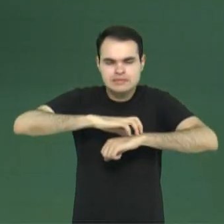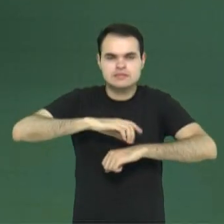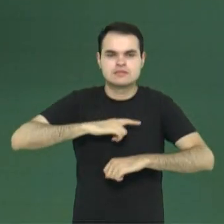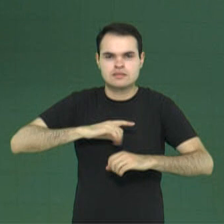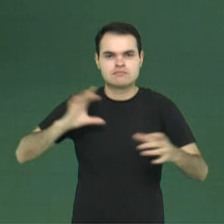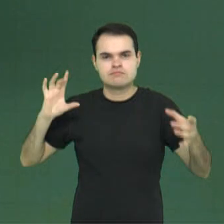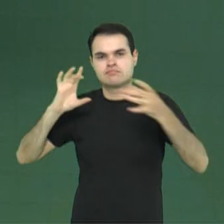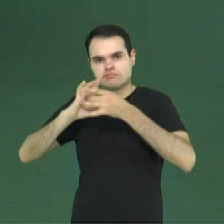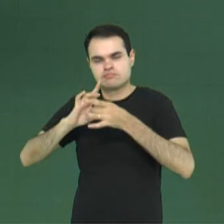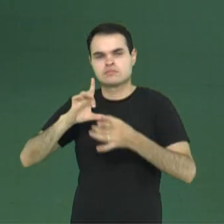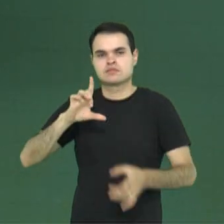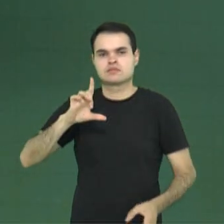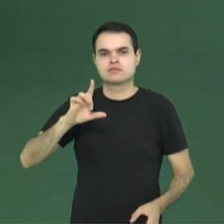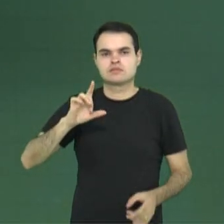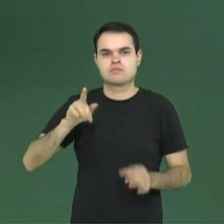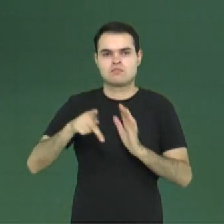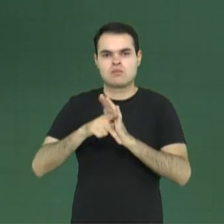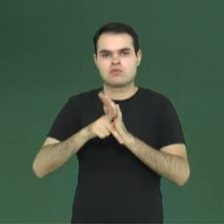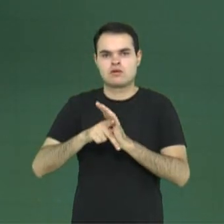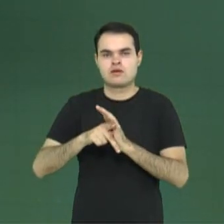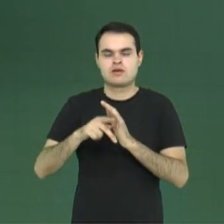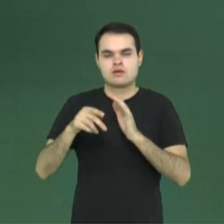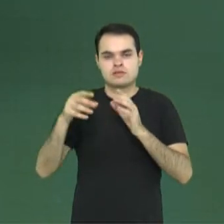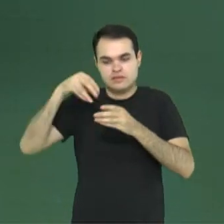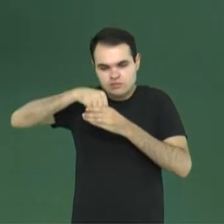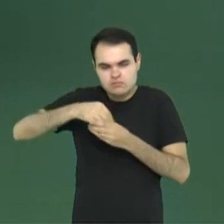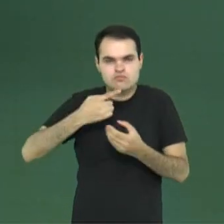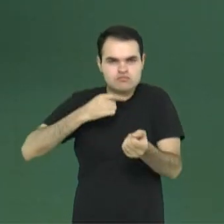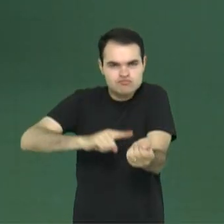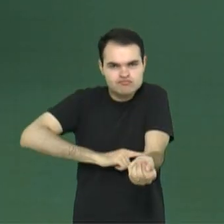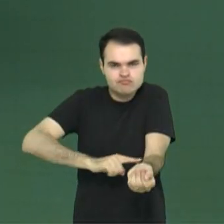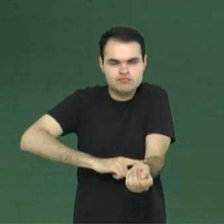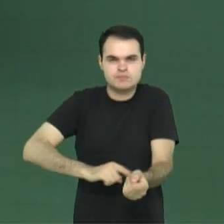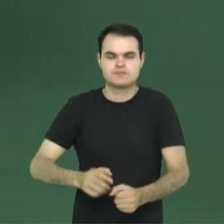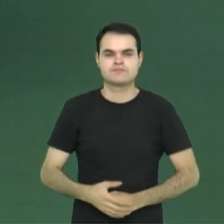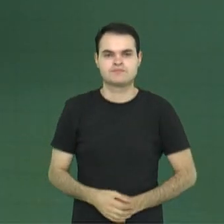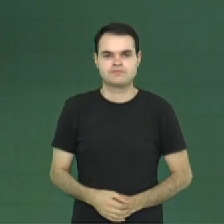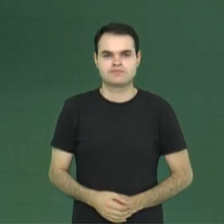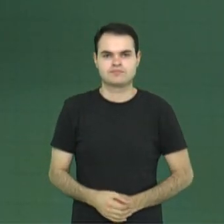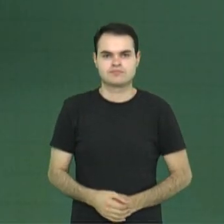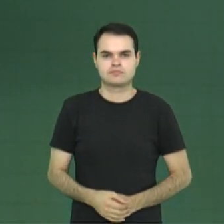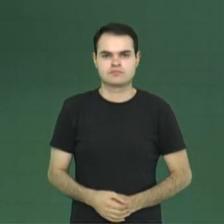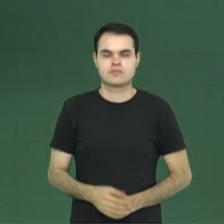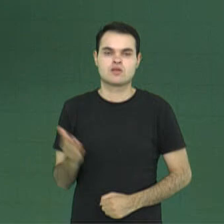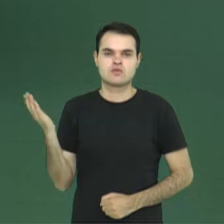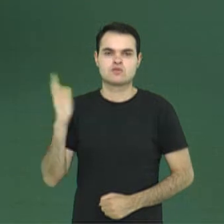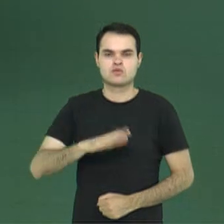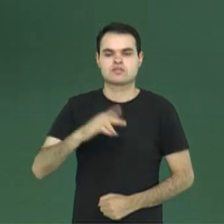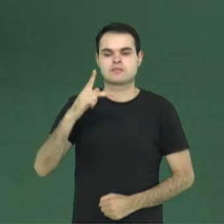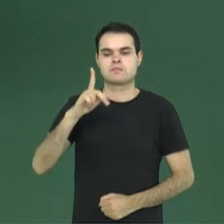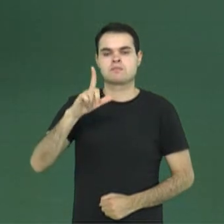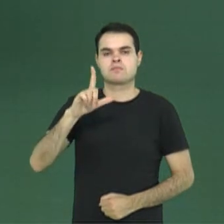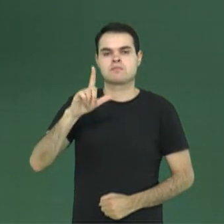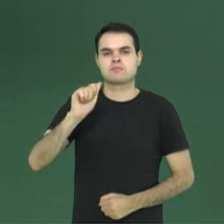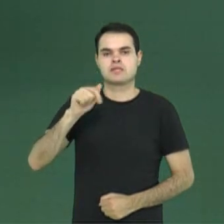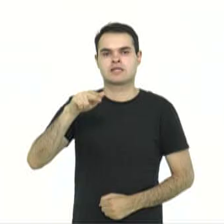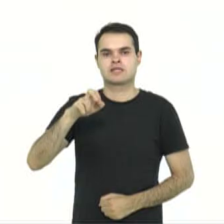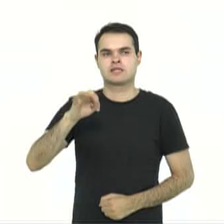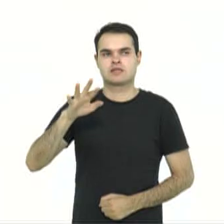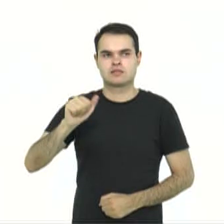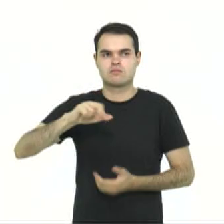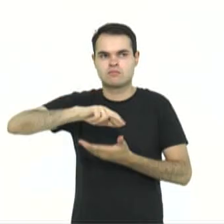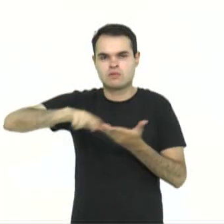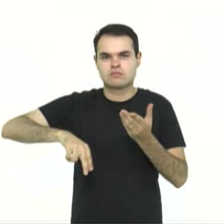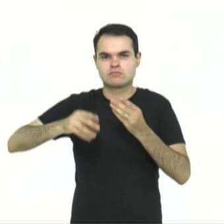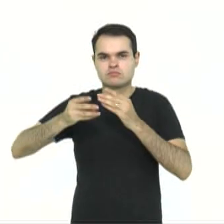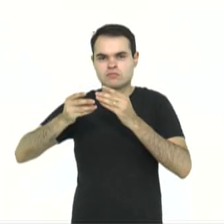relação com as liberações de heparina na corrente sanguínea. E eu trouxe aqui também as plaquetas, que são fragmentos anucleados de células